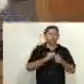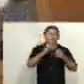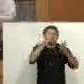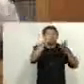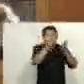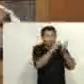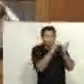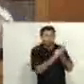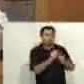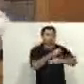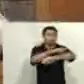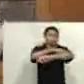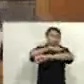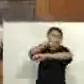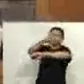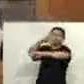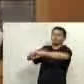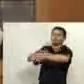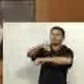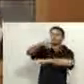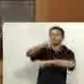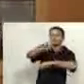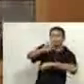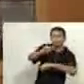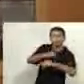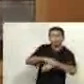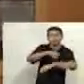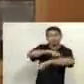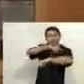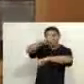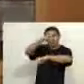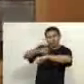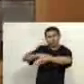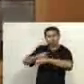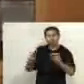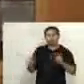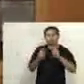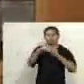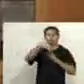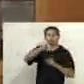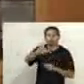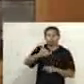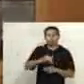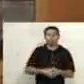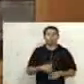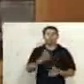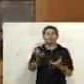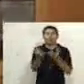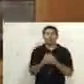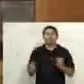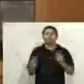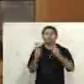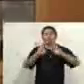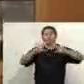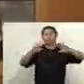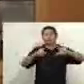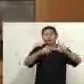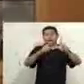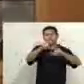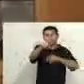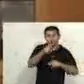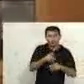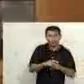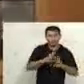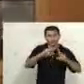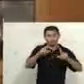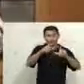esboço sempre situando a média, sempre a minha média é o valor mi, né? Eu quero valores das variáveis x, né?